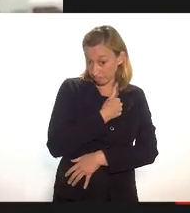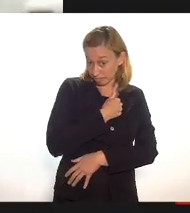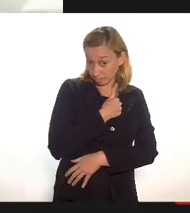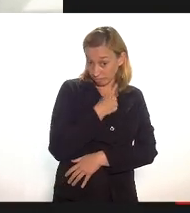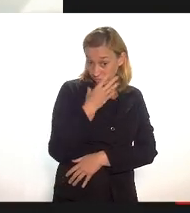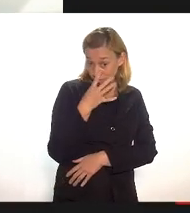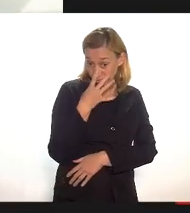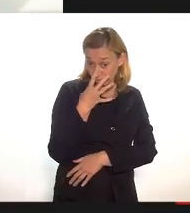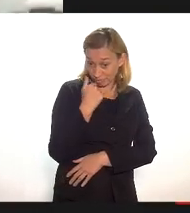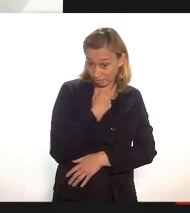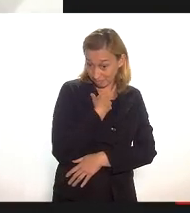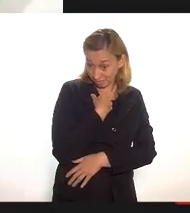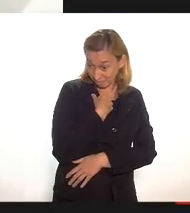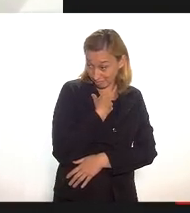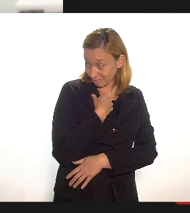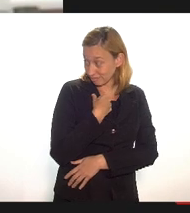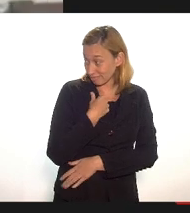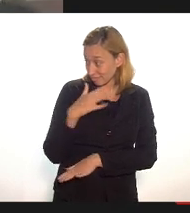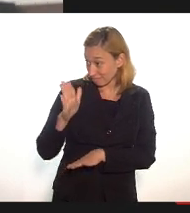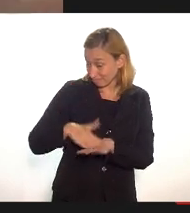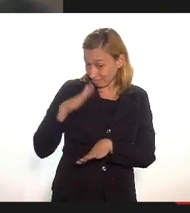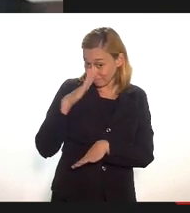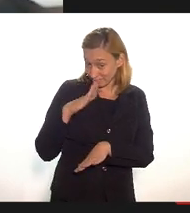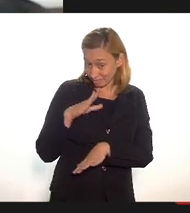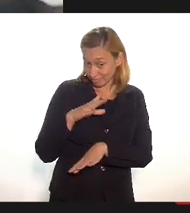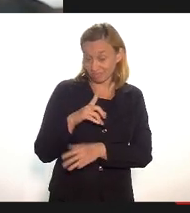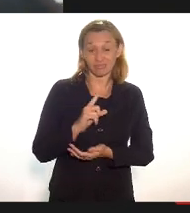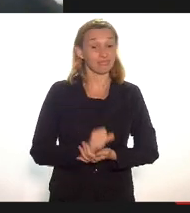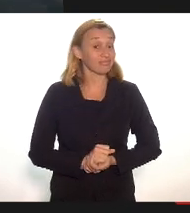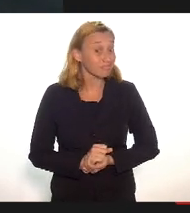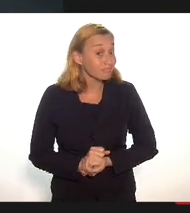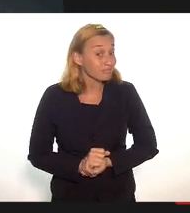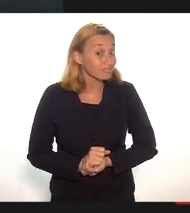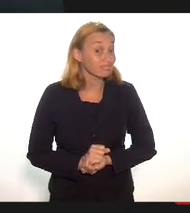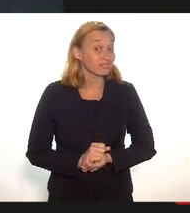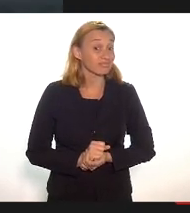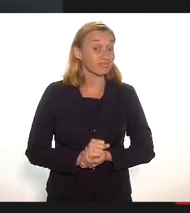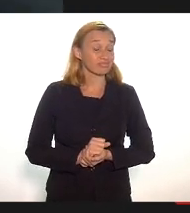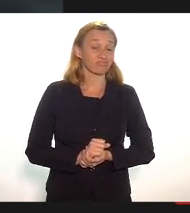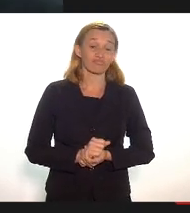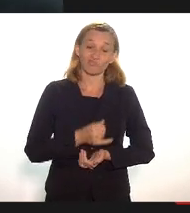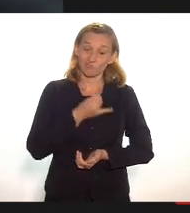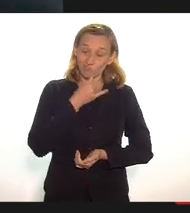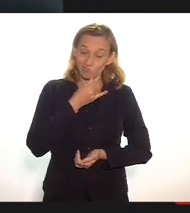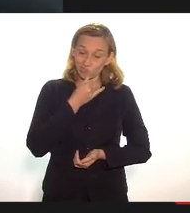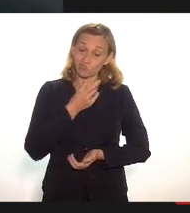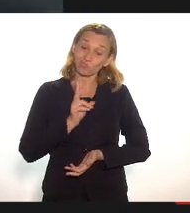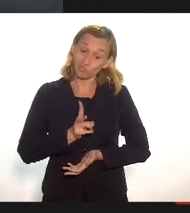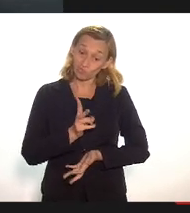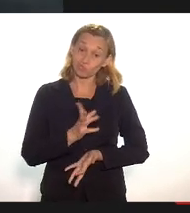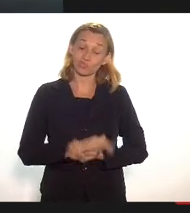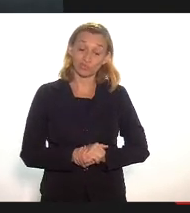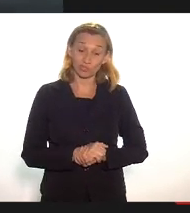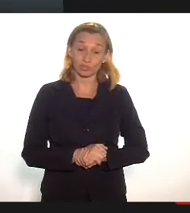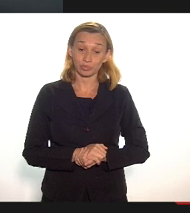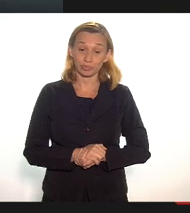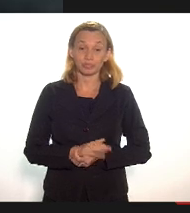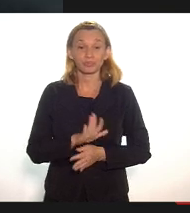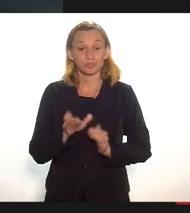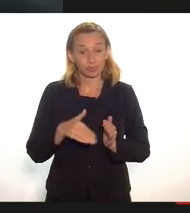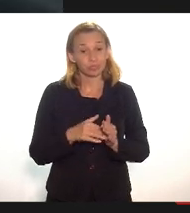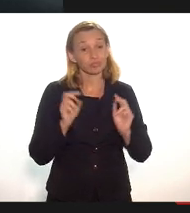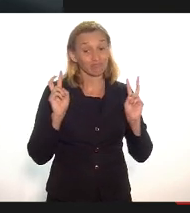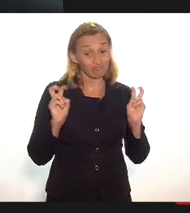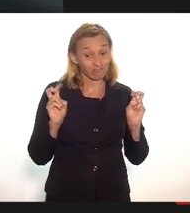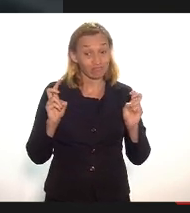colorida, mas não abrindo mão da indignação de sempre diante de todo esse